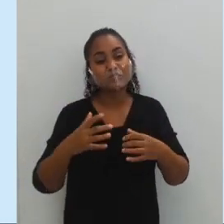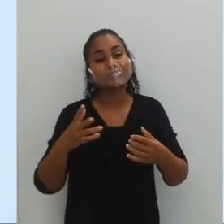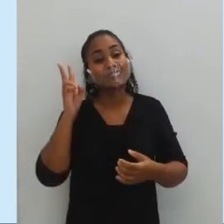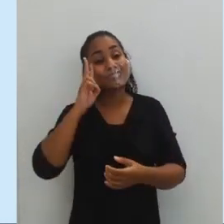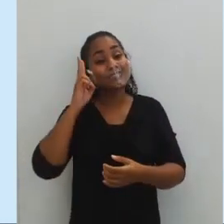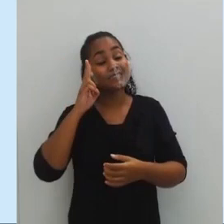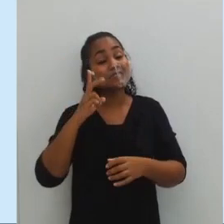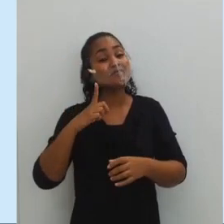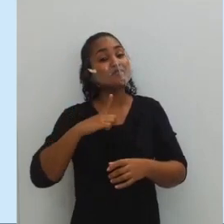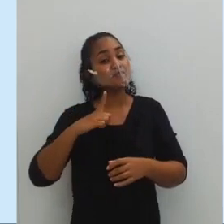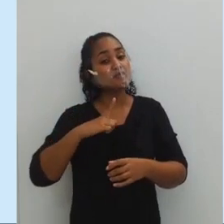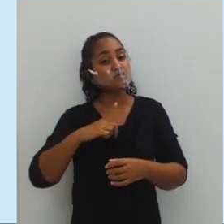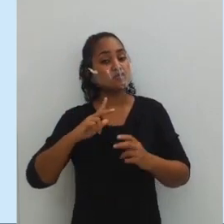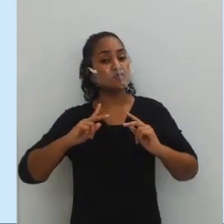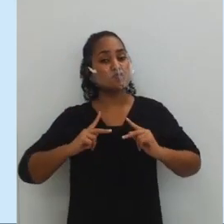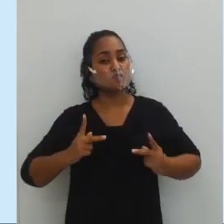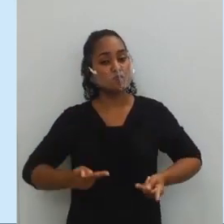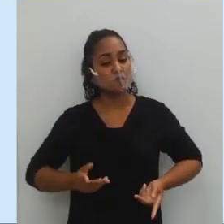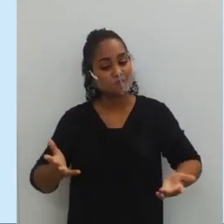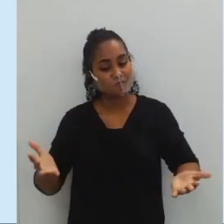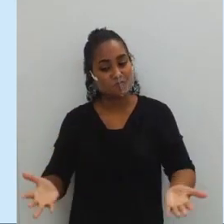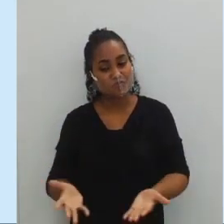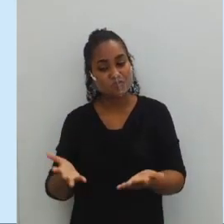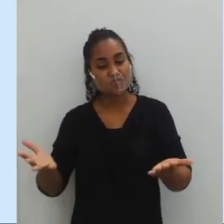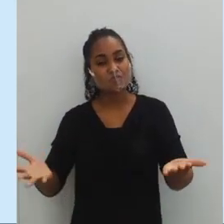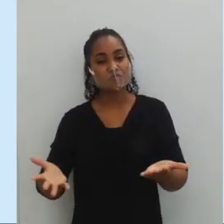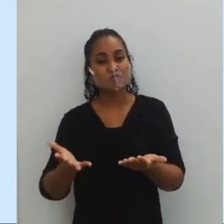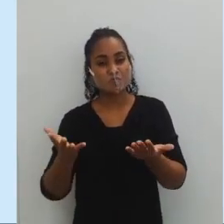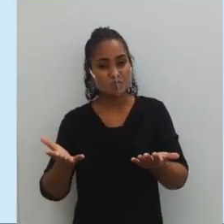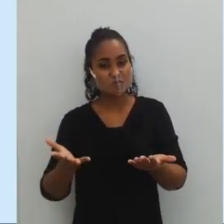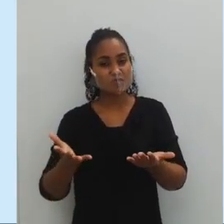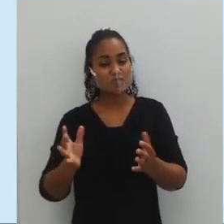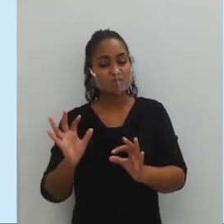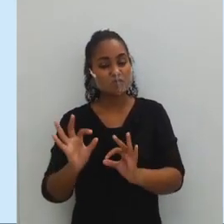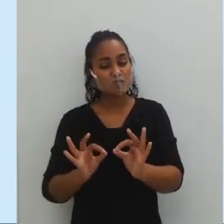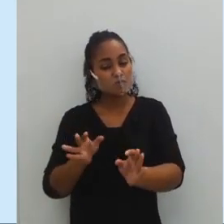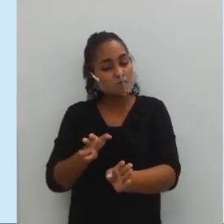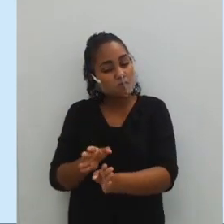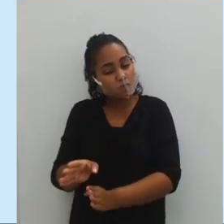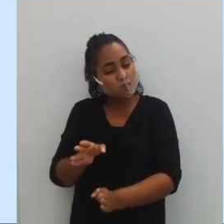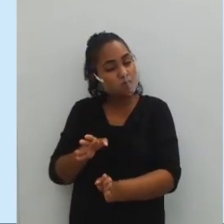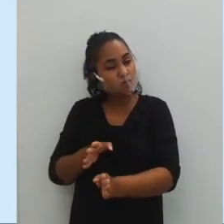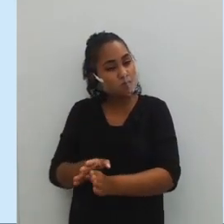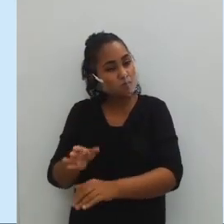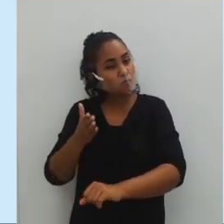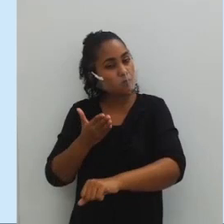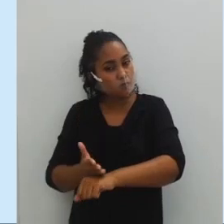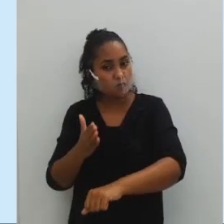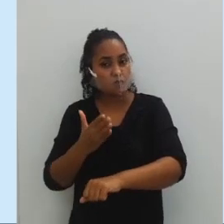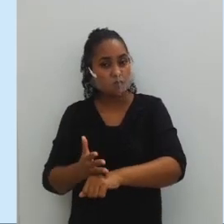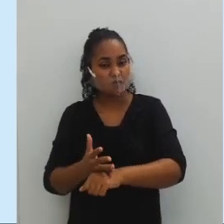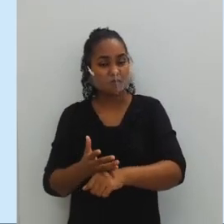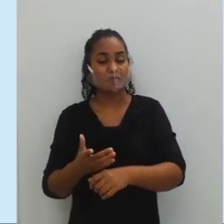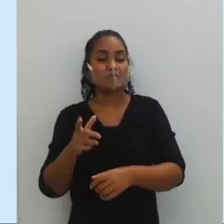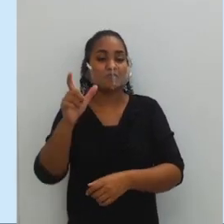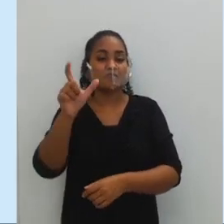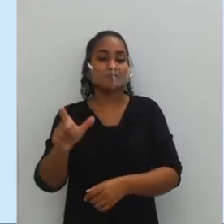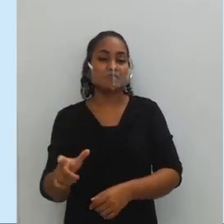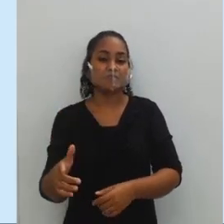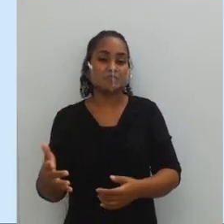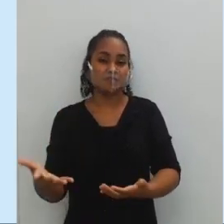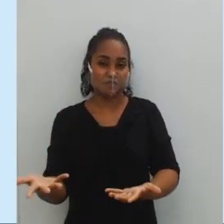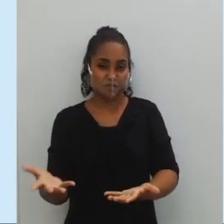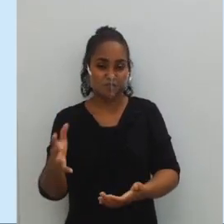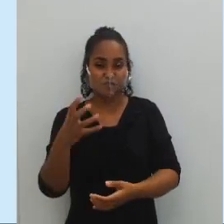ataca, lembra que atrás dele tem um ser racional que está instruindo ele, está treinando ele para ser daquela